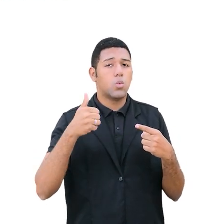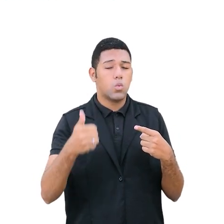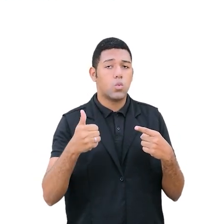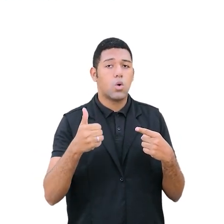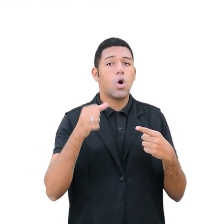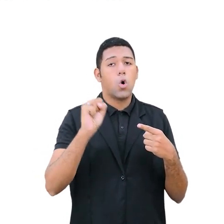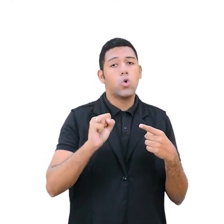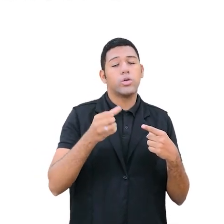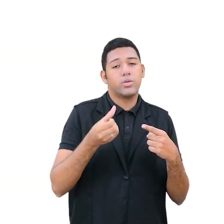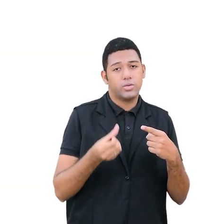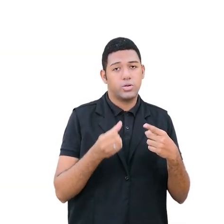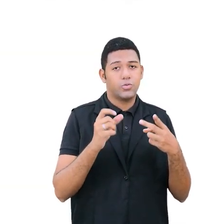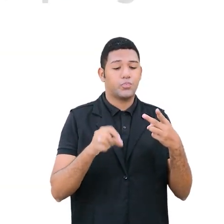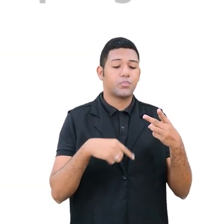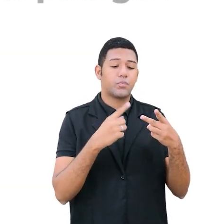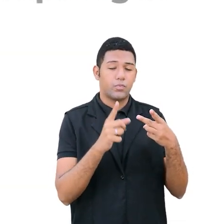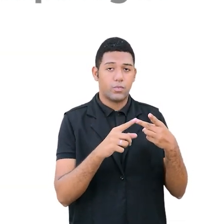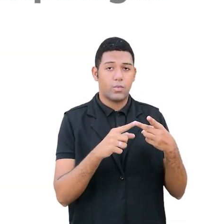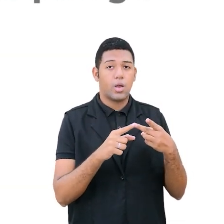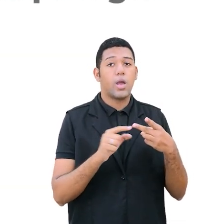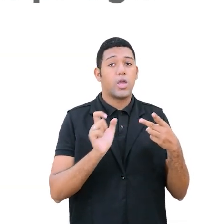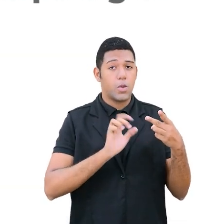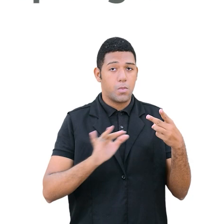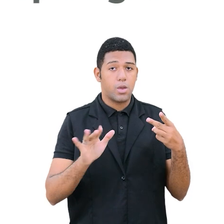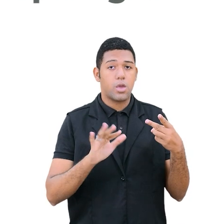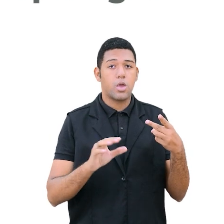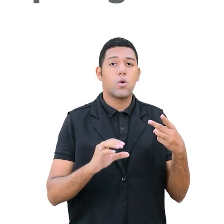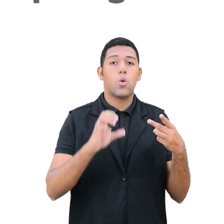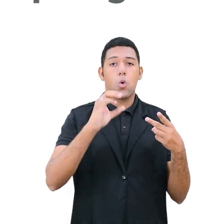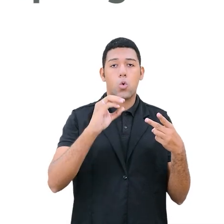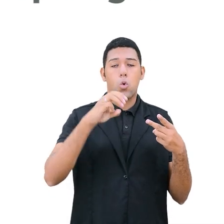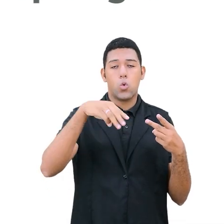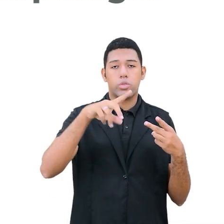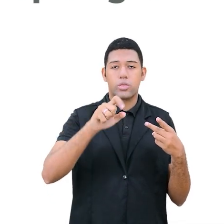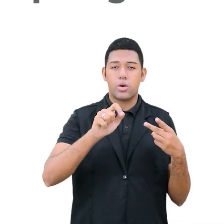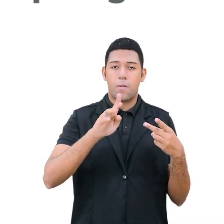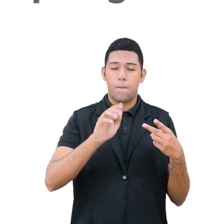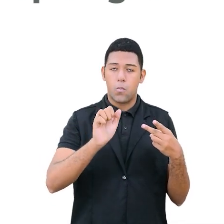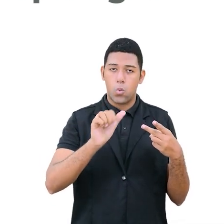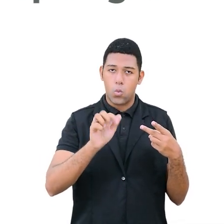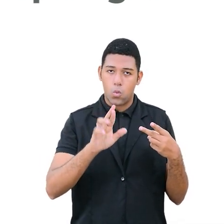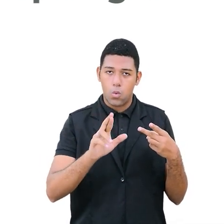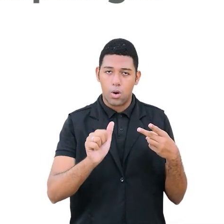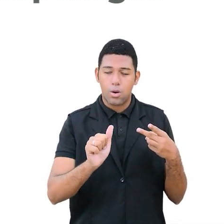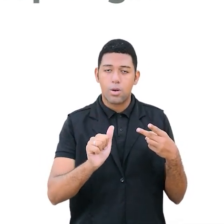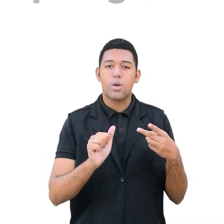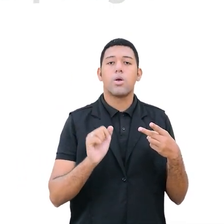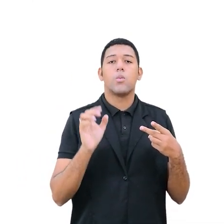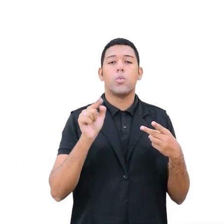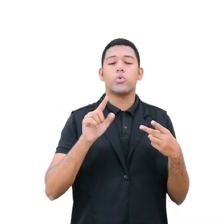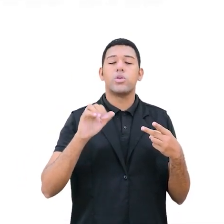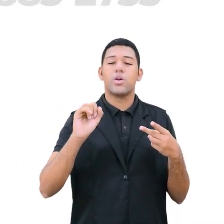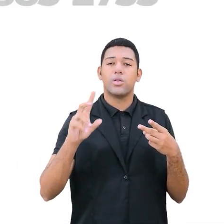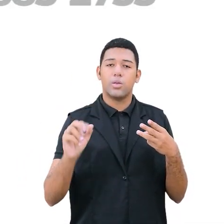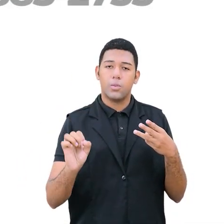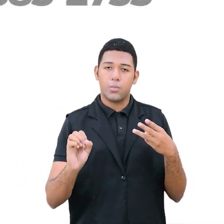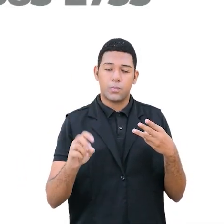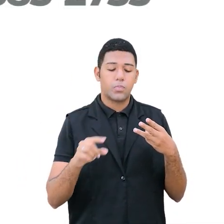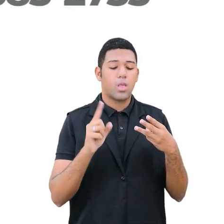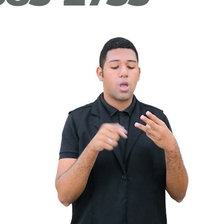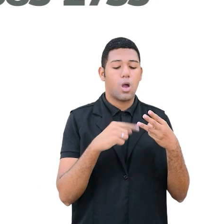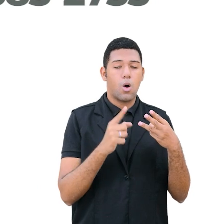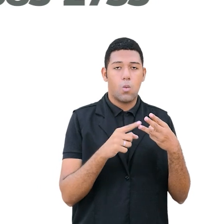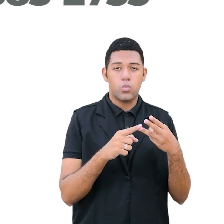86 nosso e-mail contribua arroba eadalp.org.br ou nosso